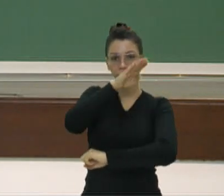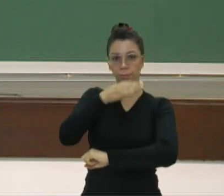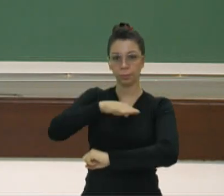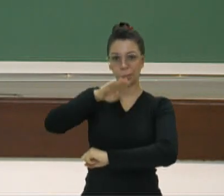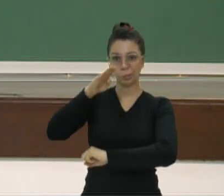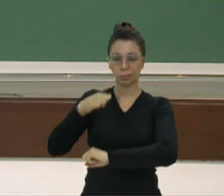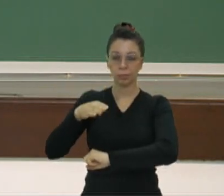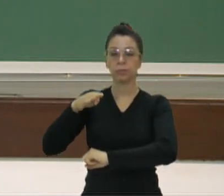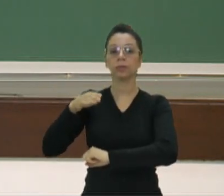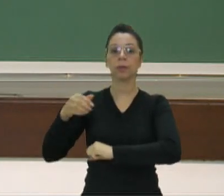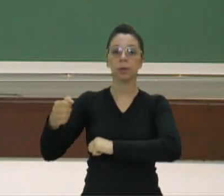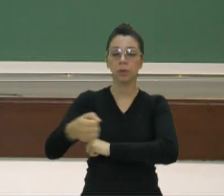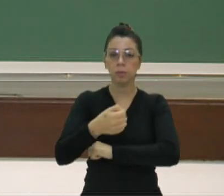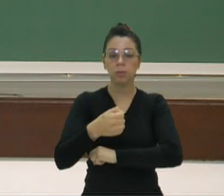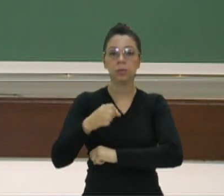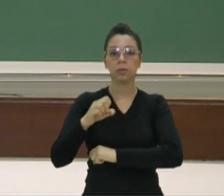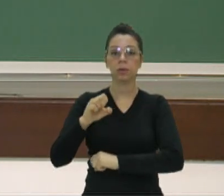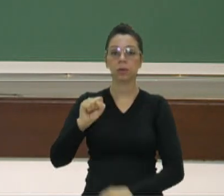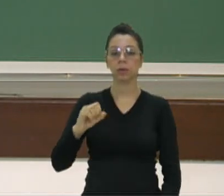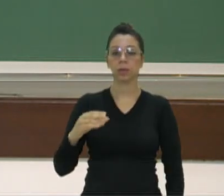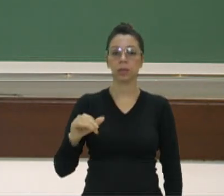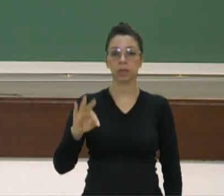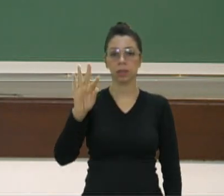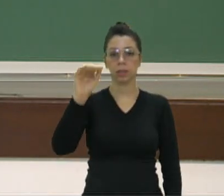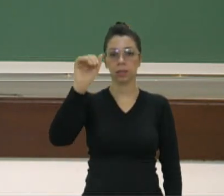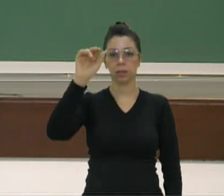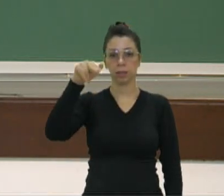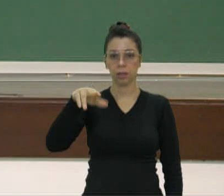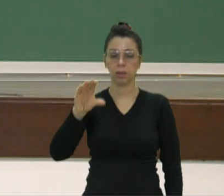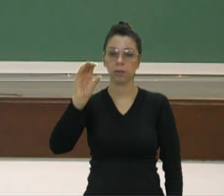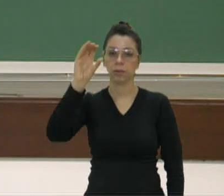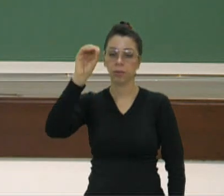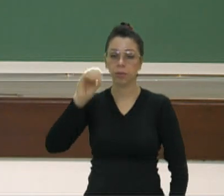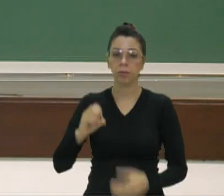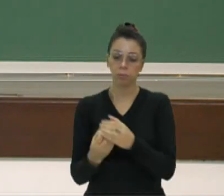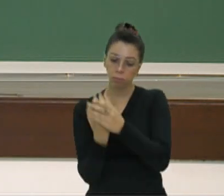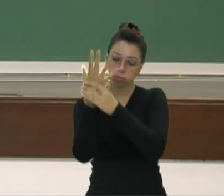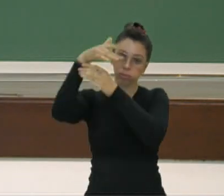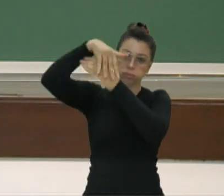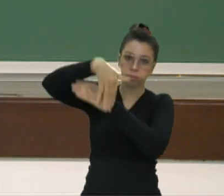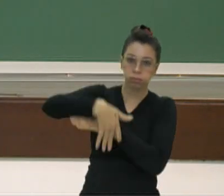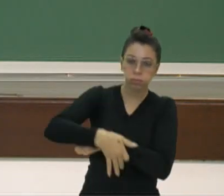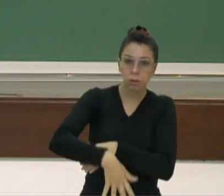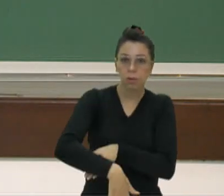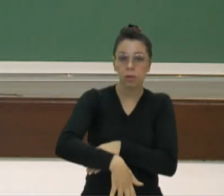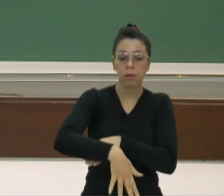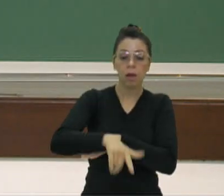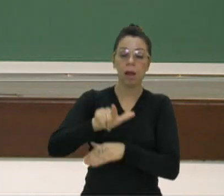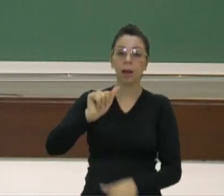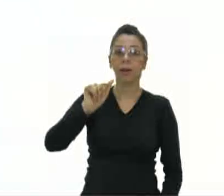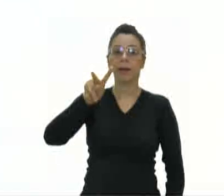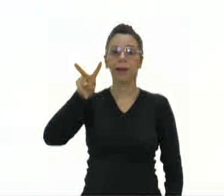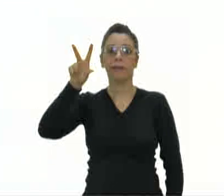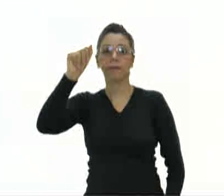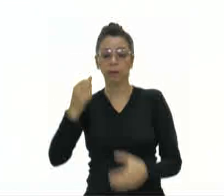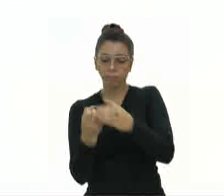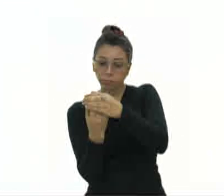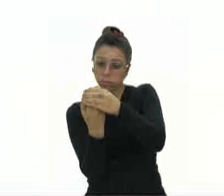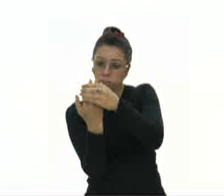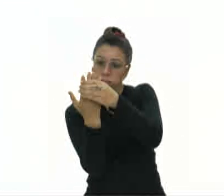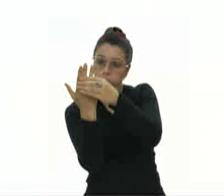escudos cristalinos, formado pela cristalização principalmente da lava vulcânica, da lava que sobe e aí